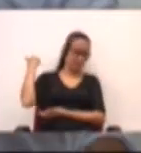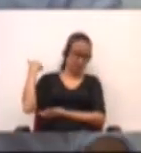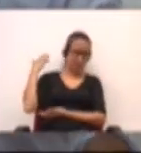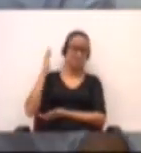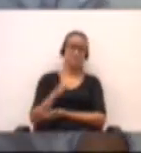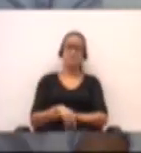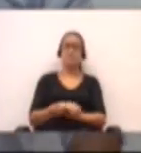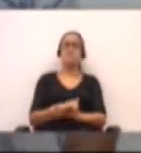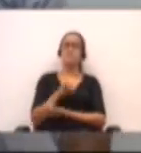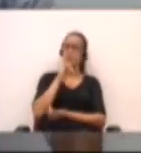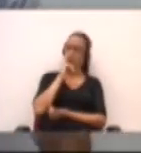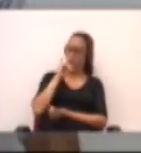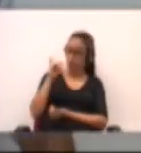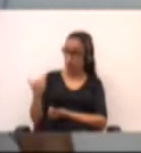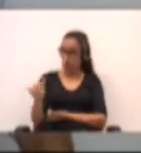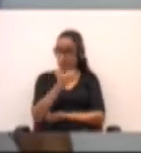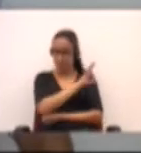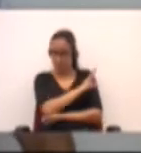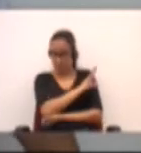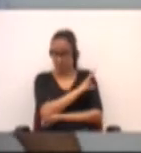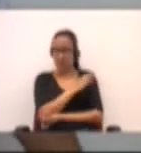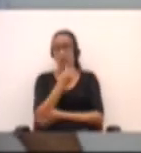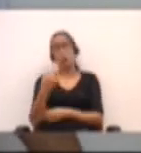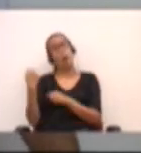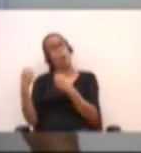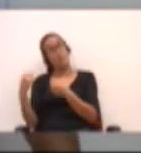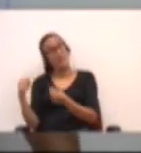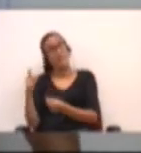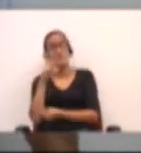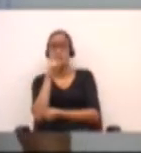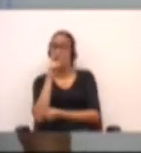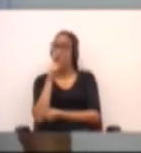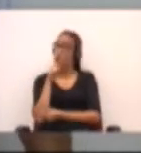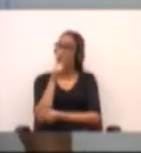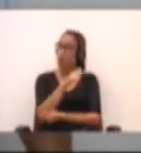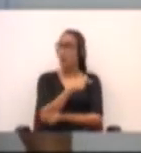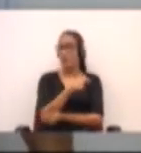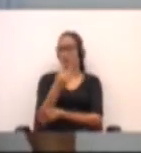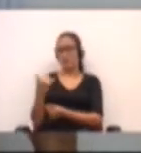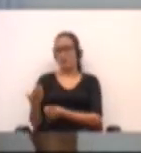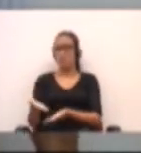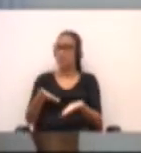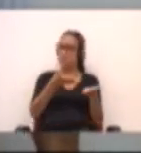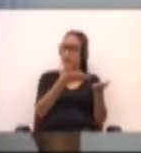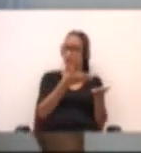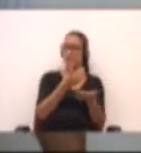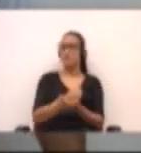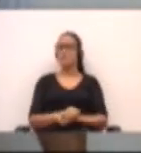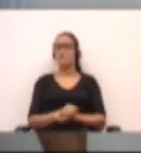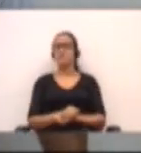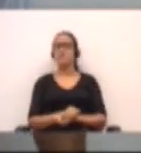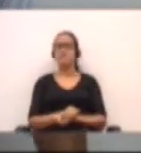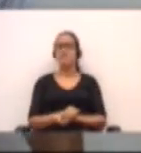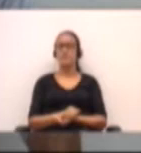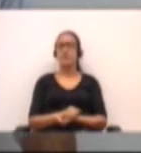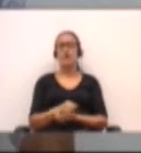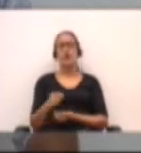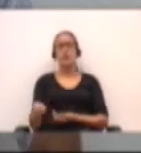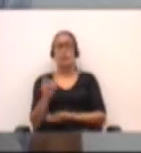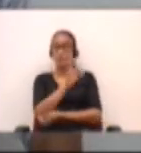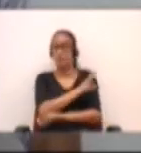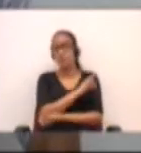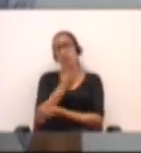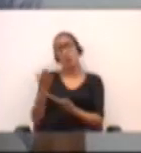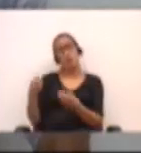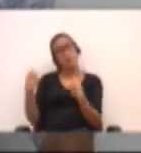eu fui falar com o prefeito dizendo que era preciso mandar água potável para aquelas 100 famílias, vereador Júlio. Falando com o prefeito, falei, olha, senhor